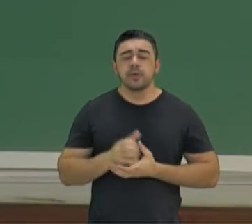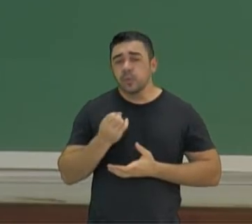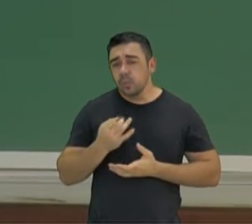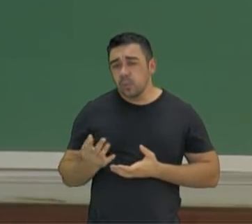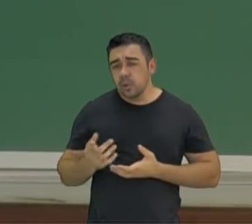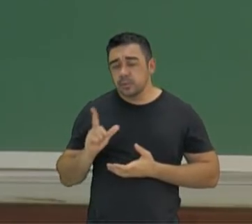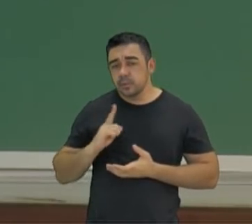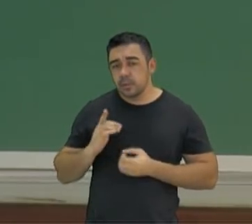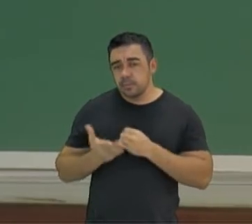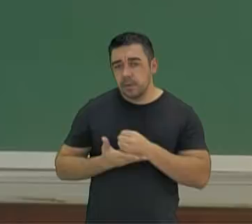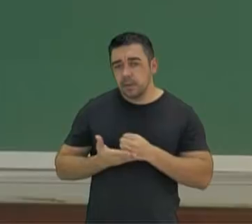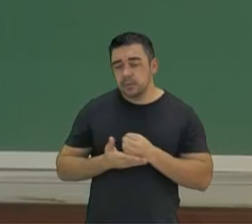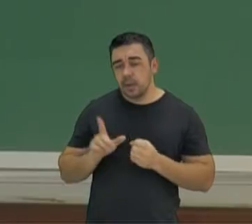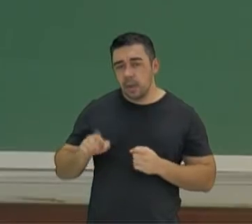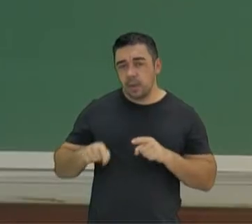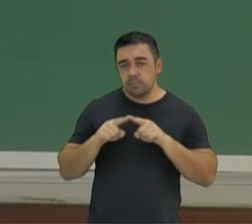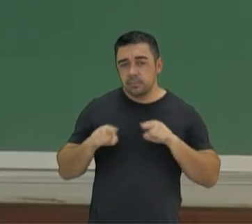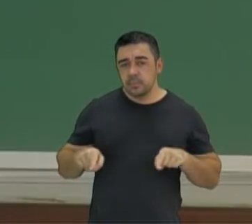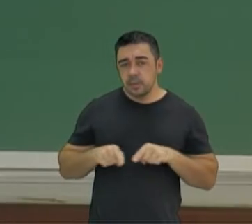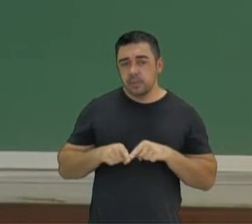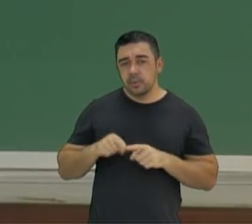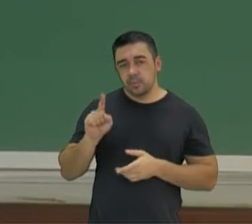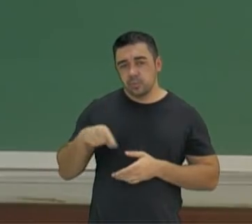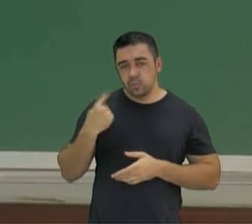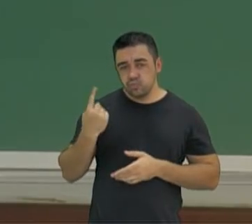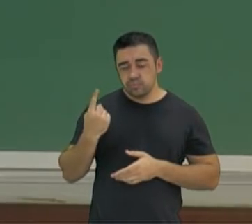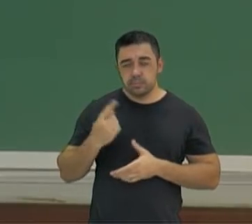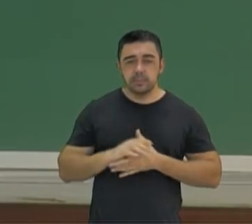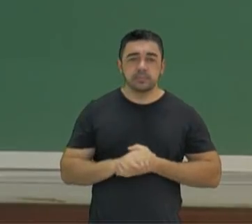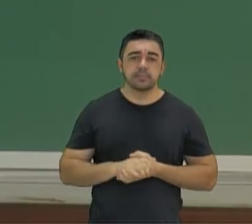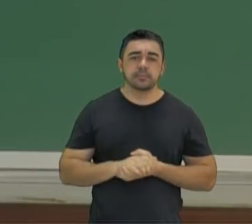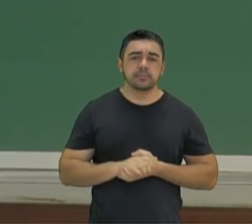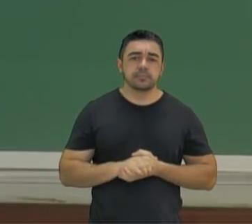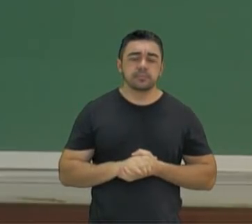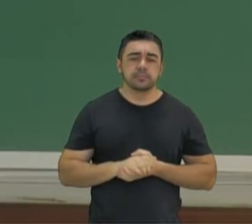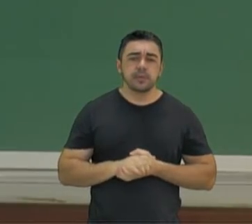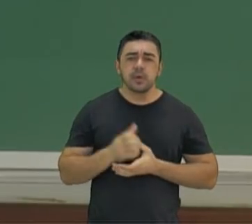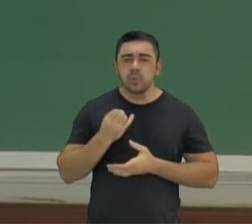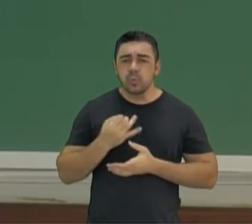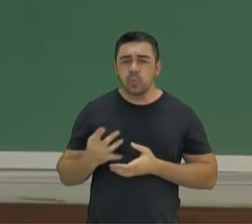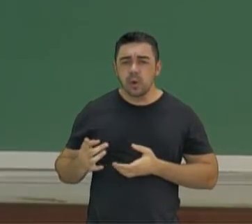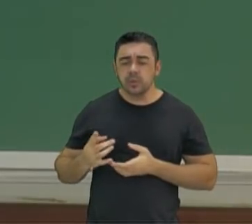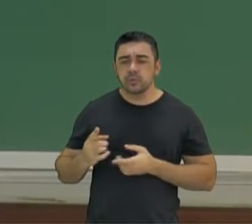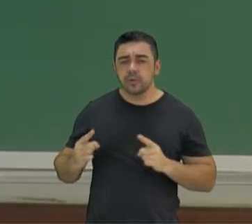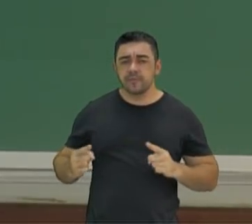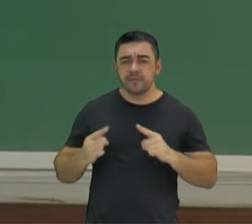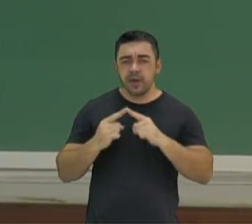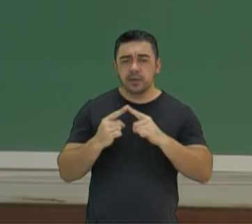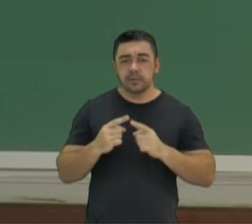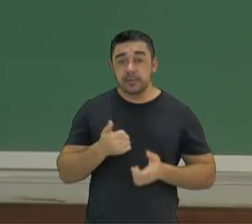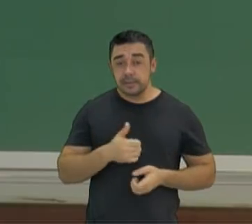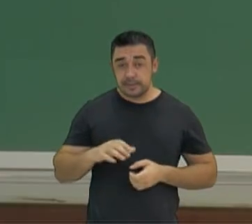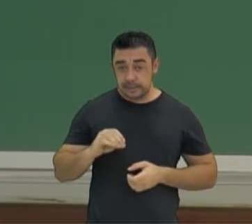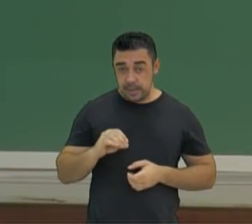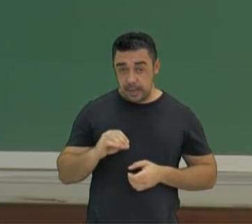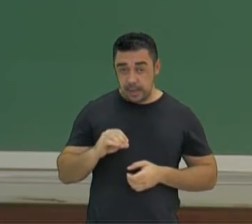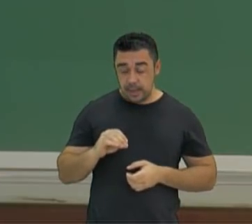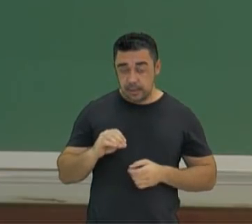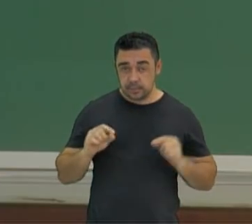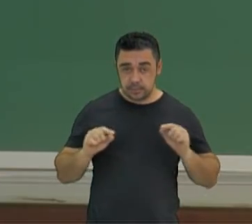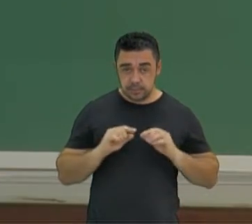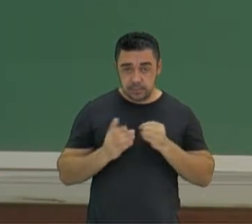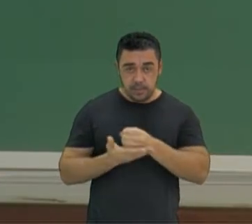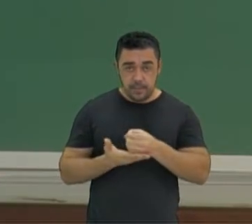Quantas bases? Se é pirâmide, uma base. Quantos vértices? 10 vértices